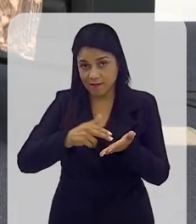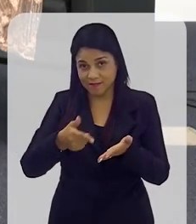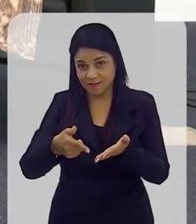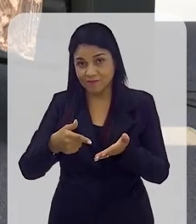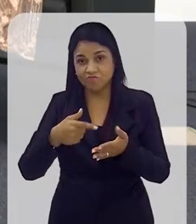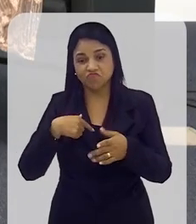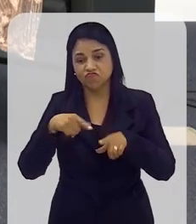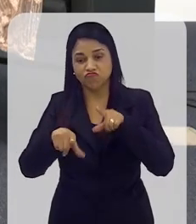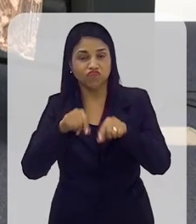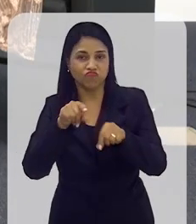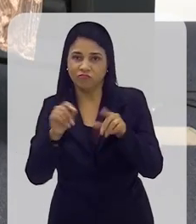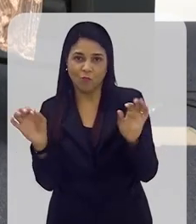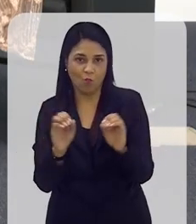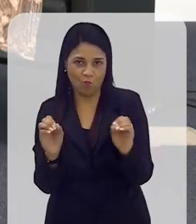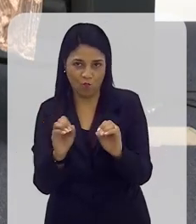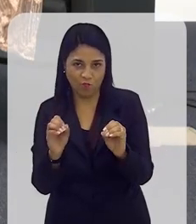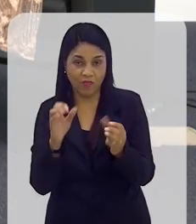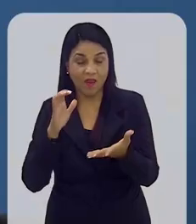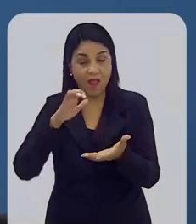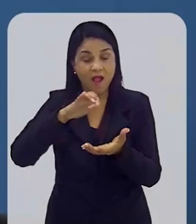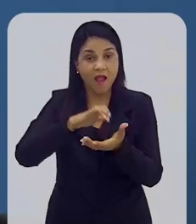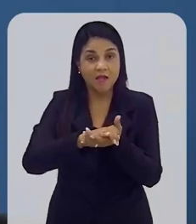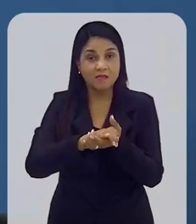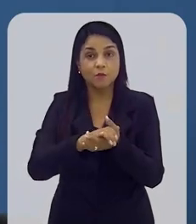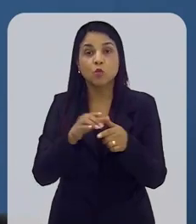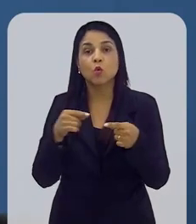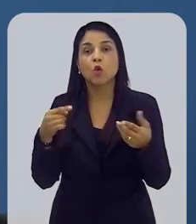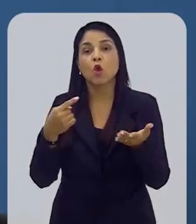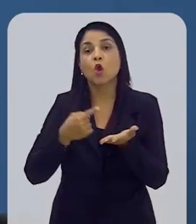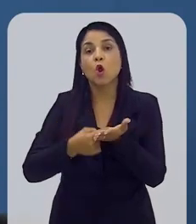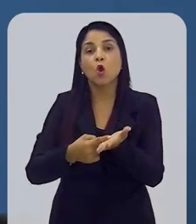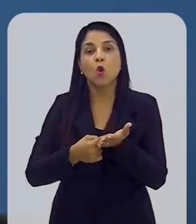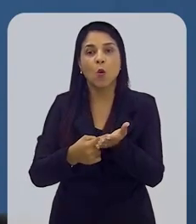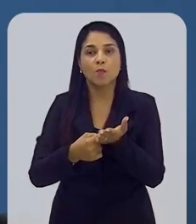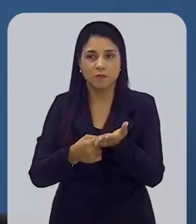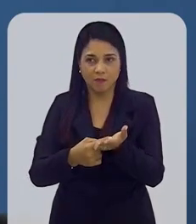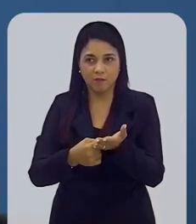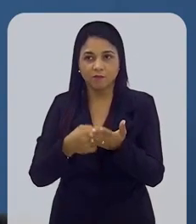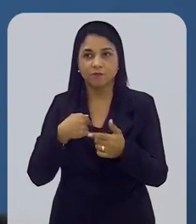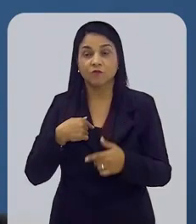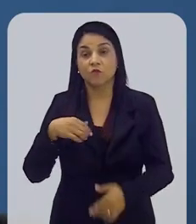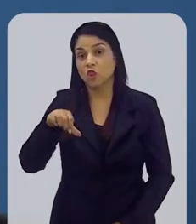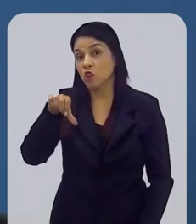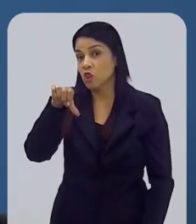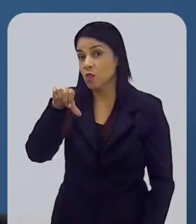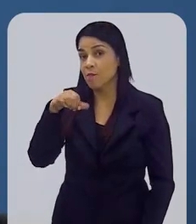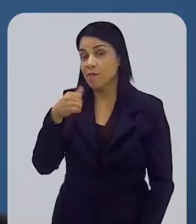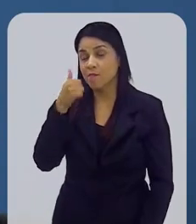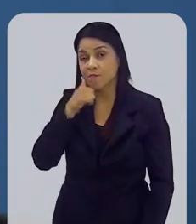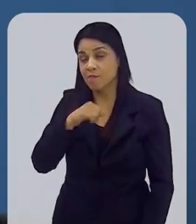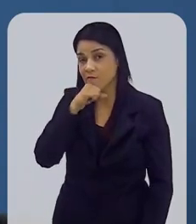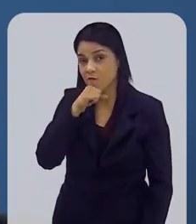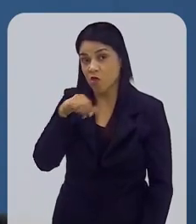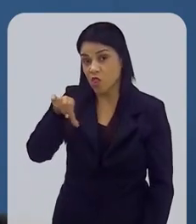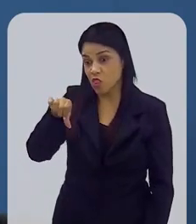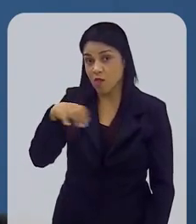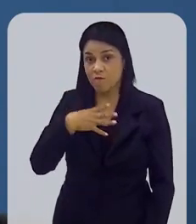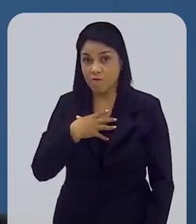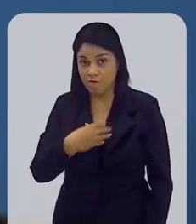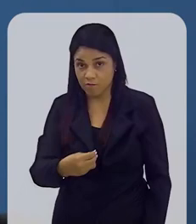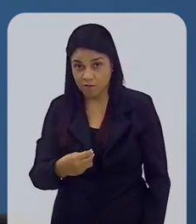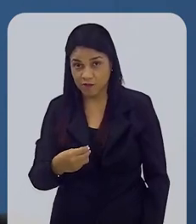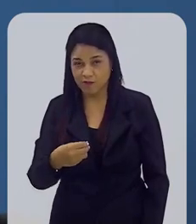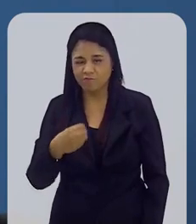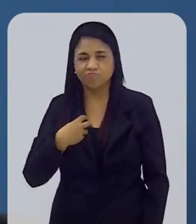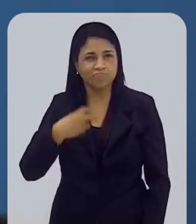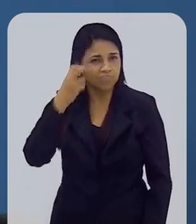não escolhia, eram os casamentos arranjados. E a minha avó, ela criou... Foram 9 filhos. E é uma mulher que